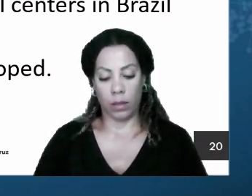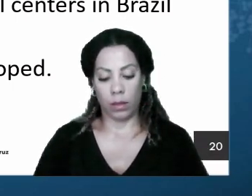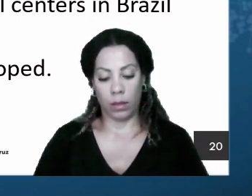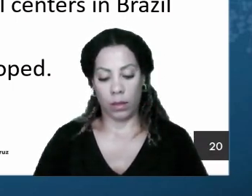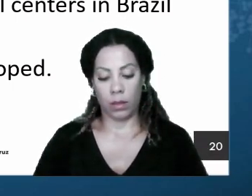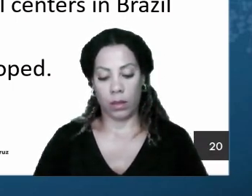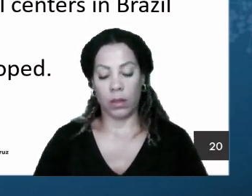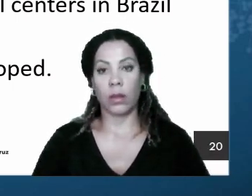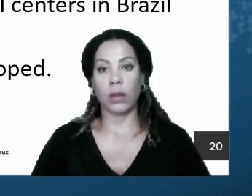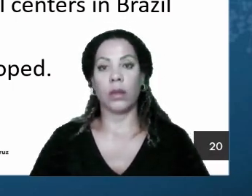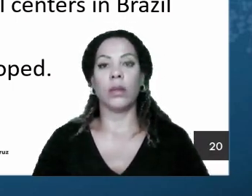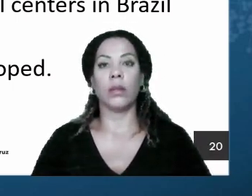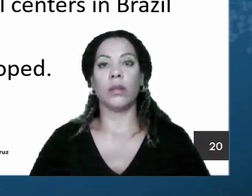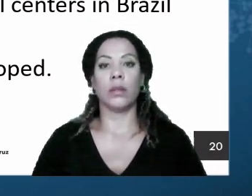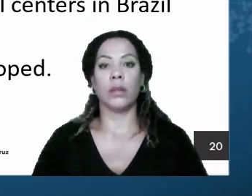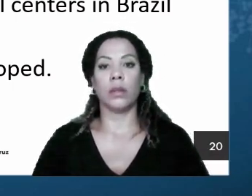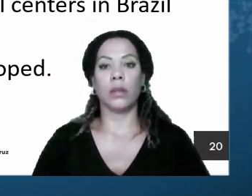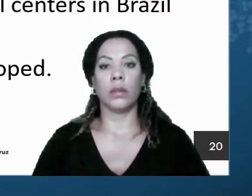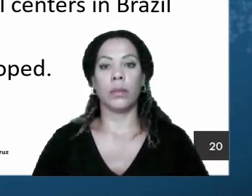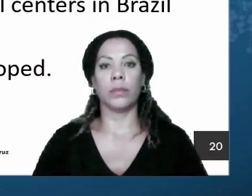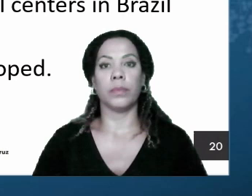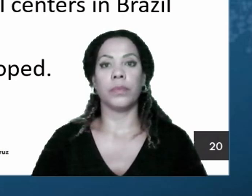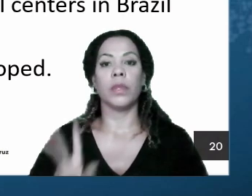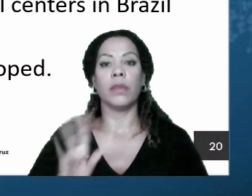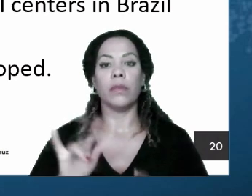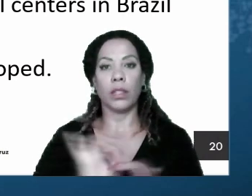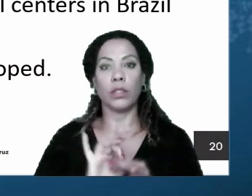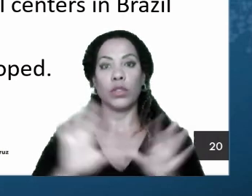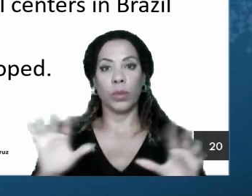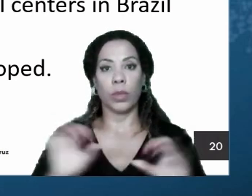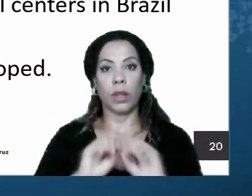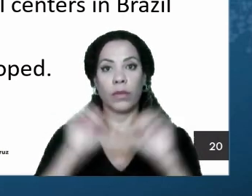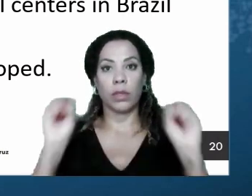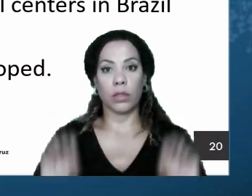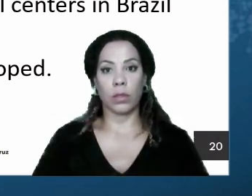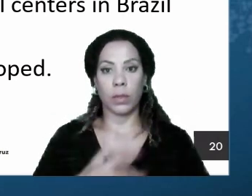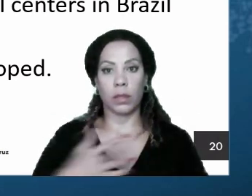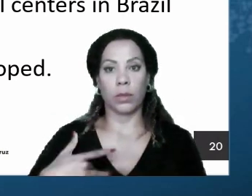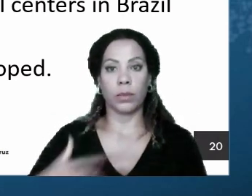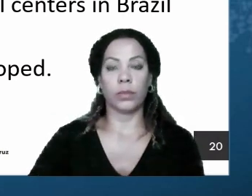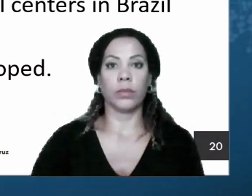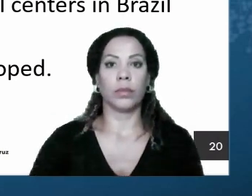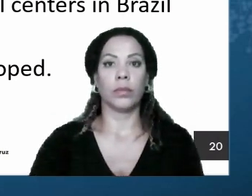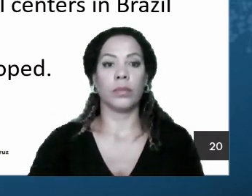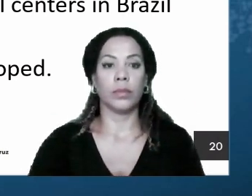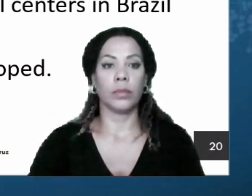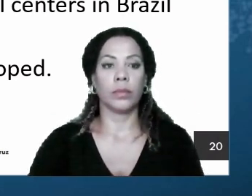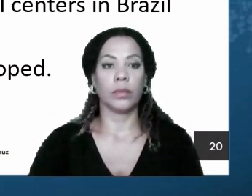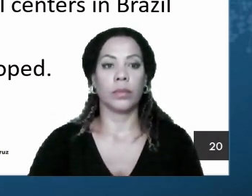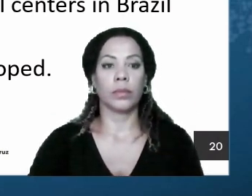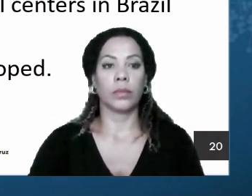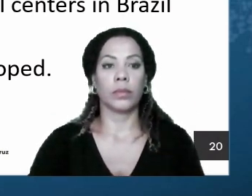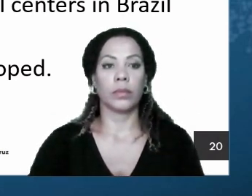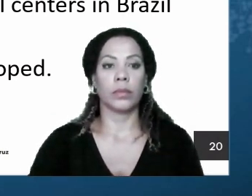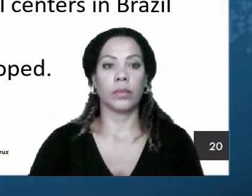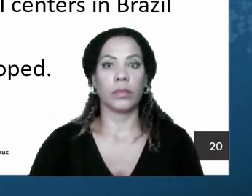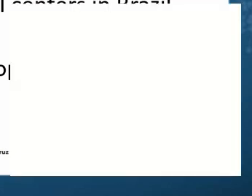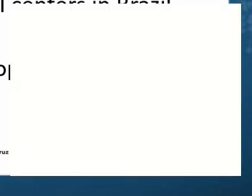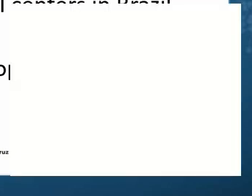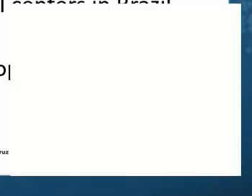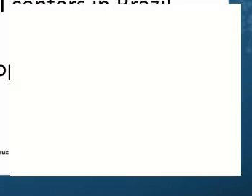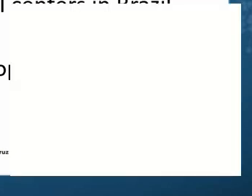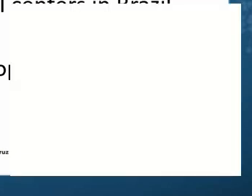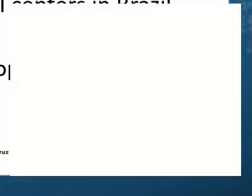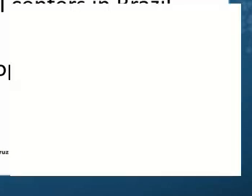3.500 dólares por dose, estará disponível ao sistema de saúde sem custo significativo para os pacientes. A transferência